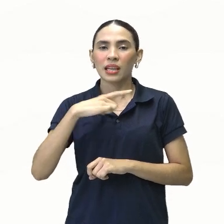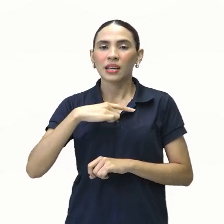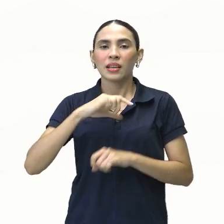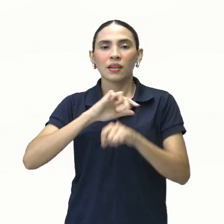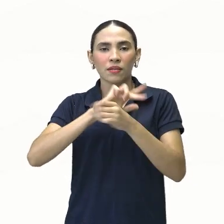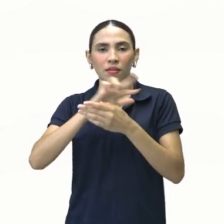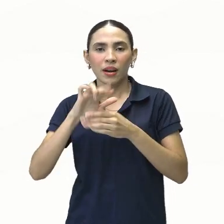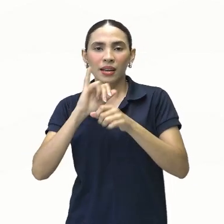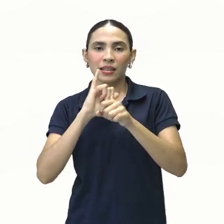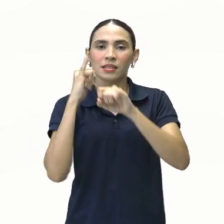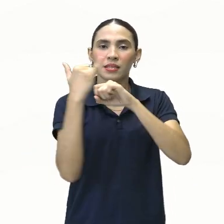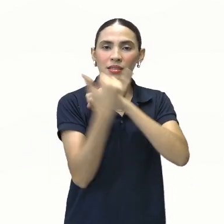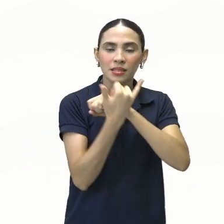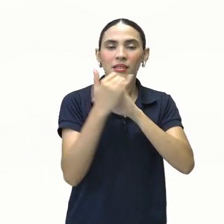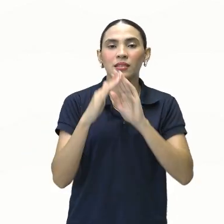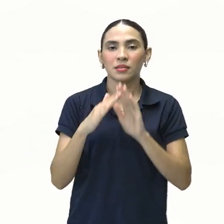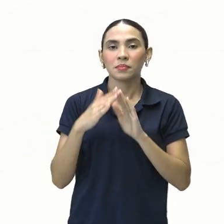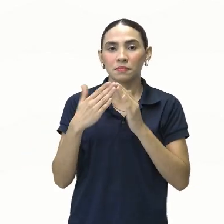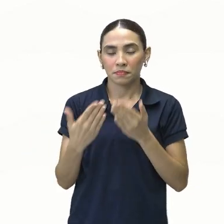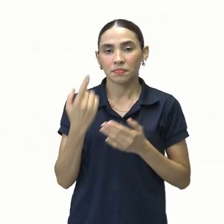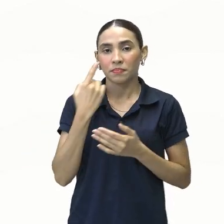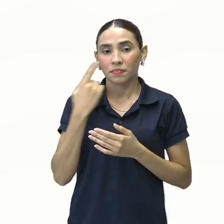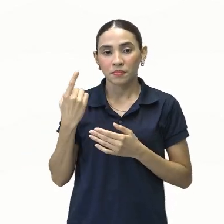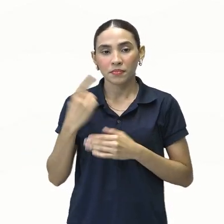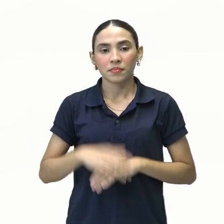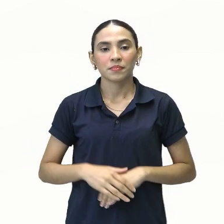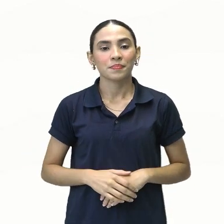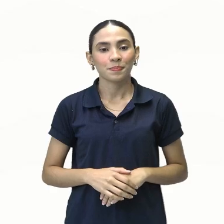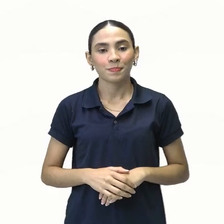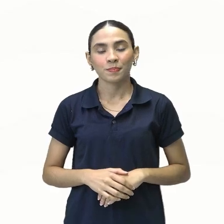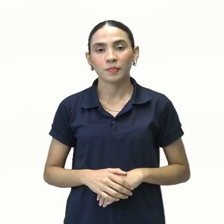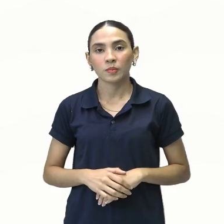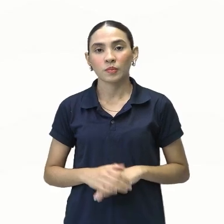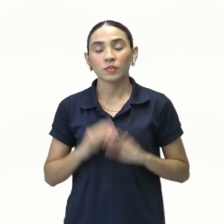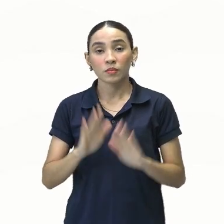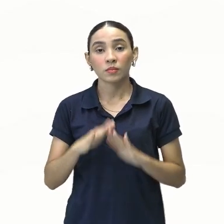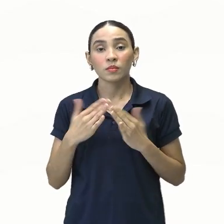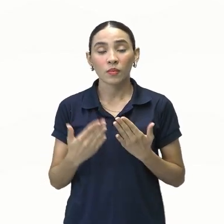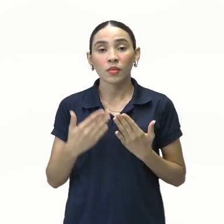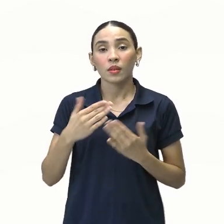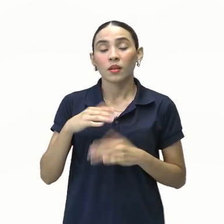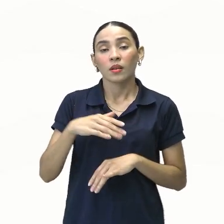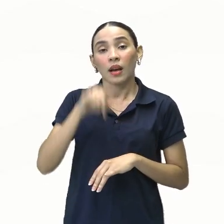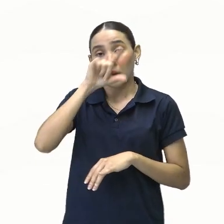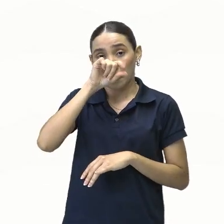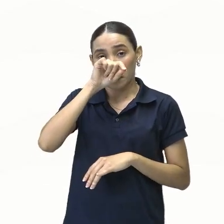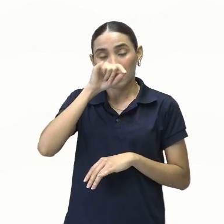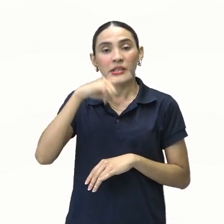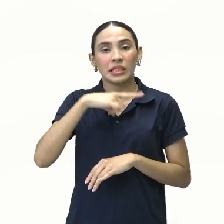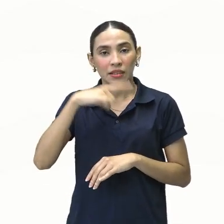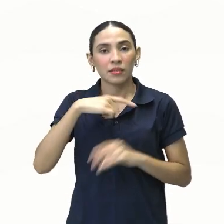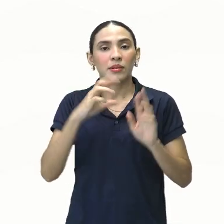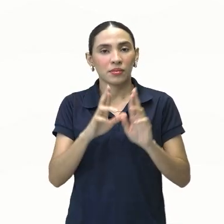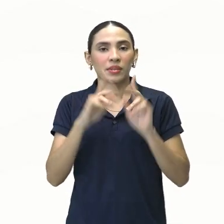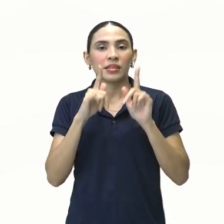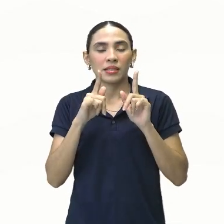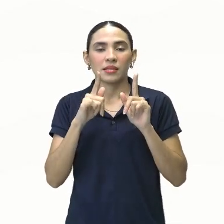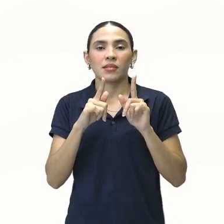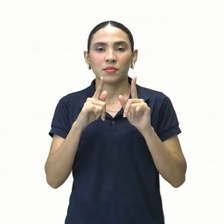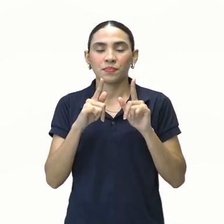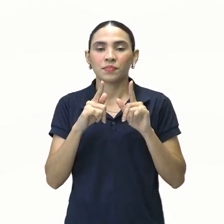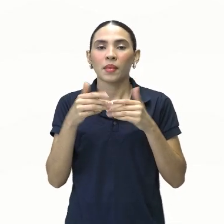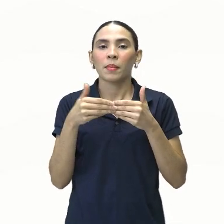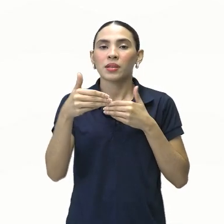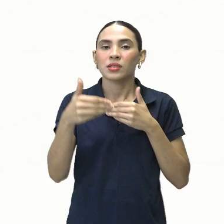presente aí para fazer a observação nesse arquipélago. E esses animais eles sofreram uma diferenciação